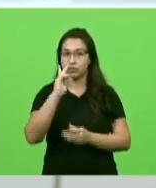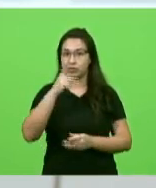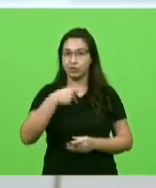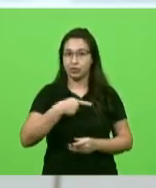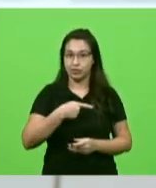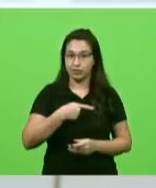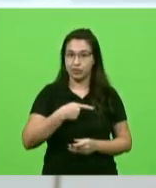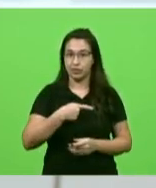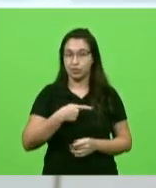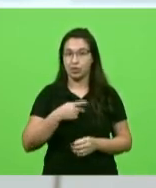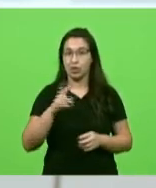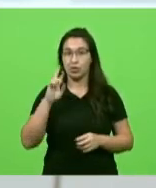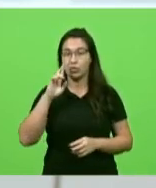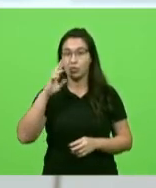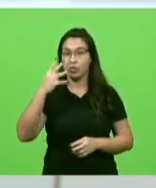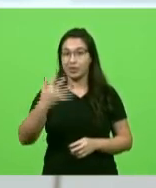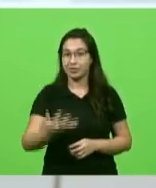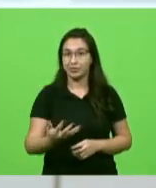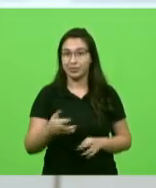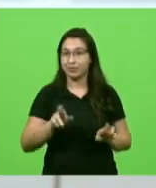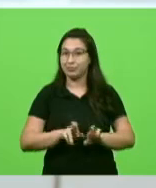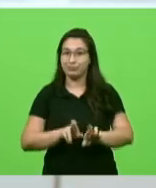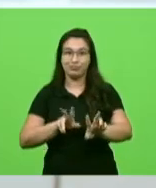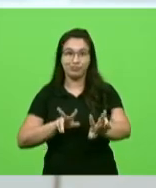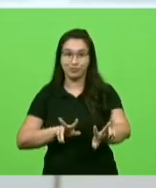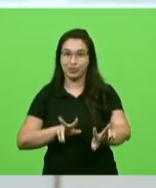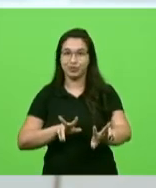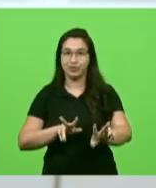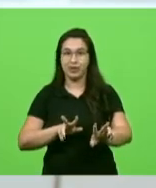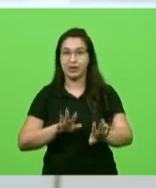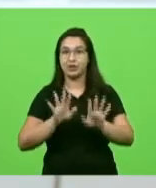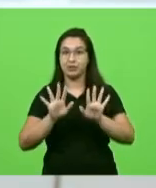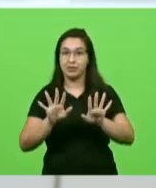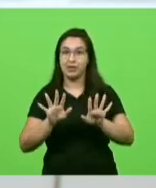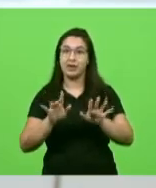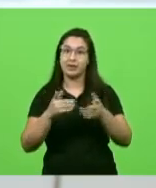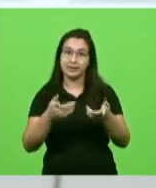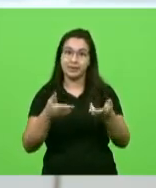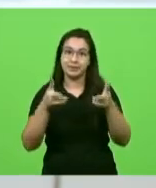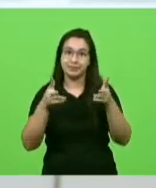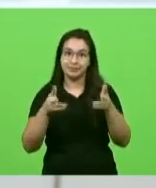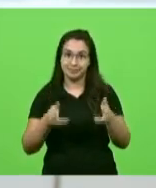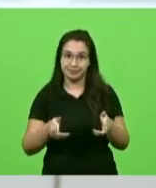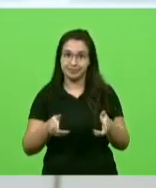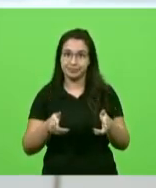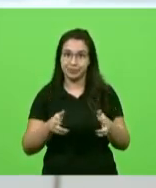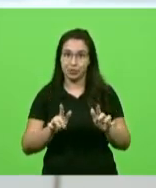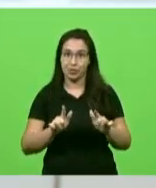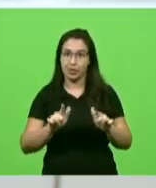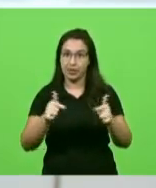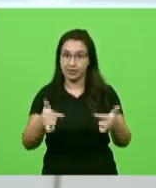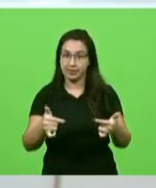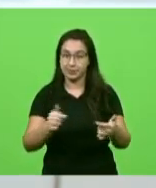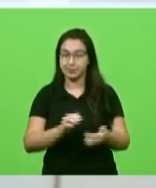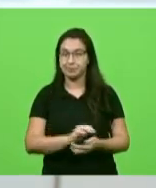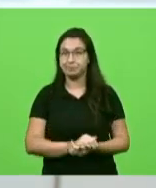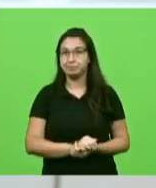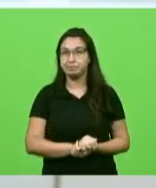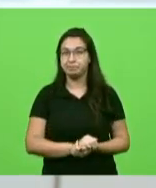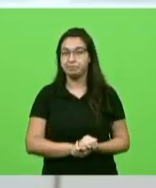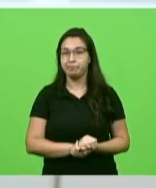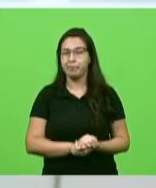totalmente diversos embora derivados do mesmo fato irrigou as regras ou princípios